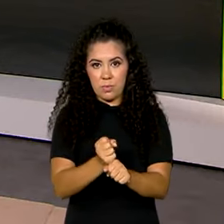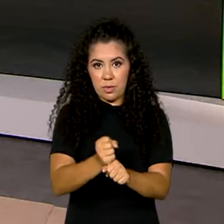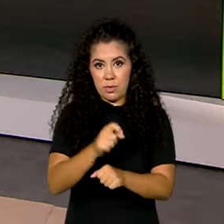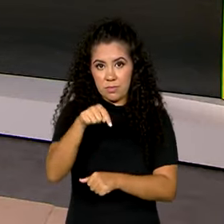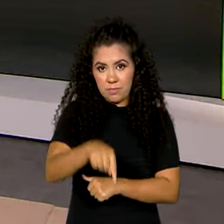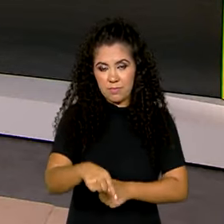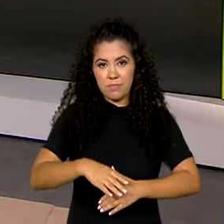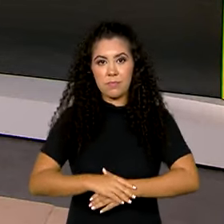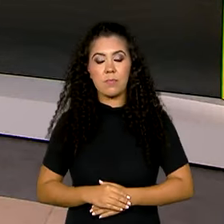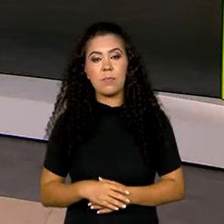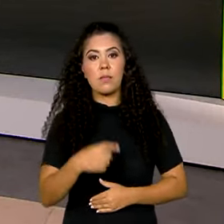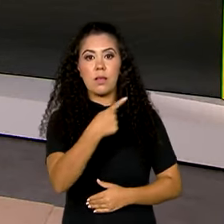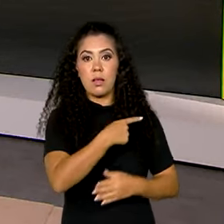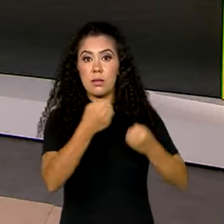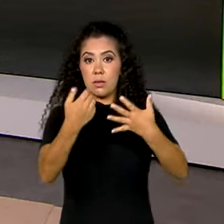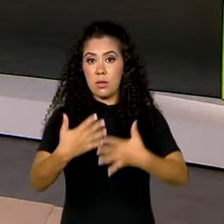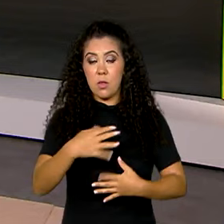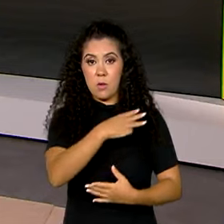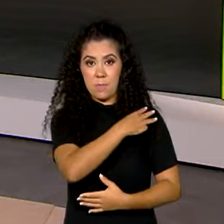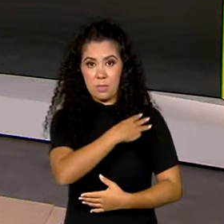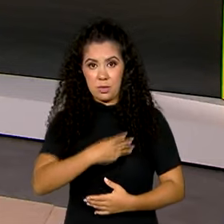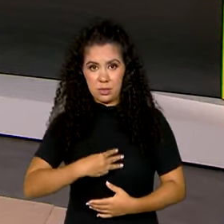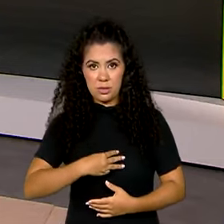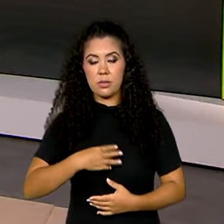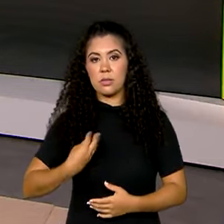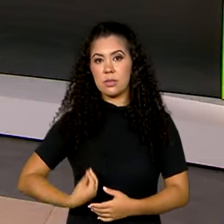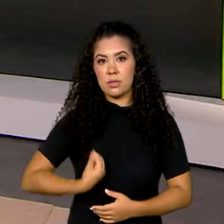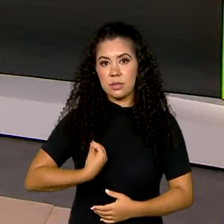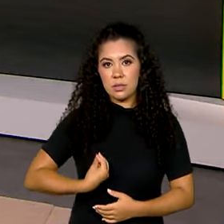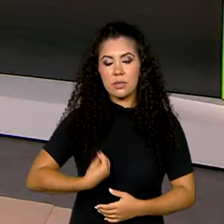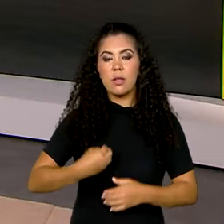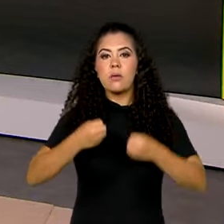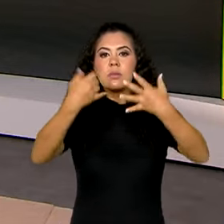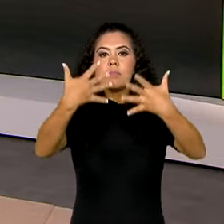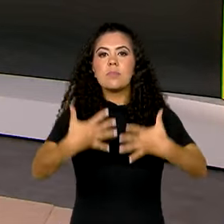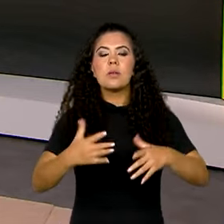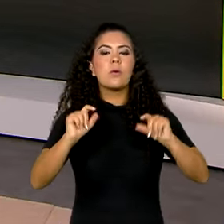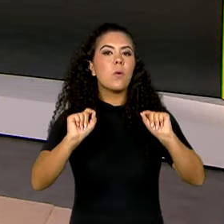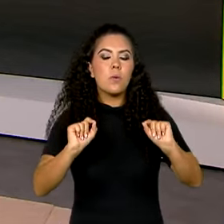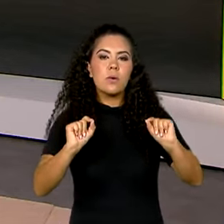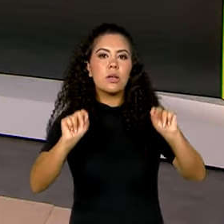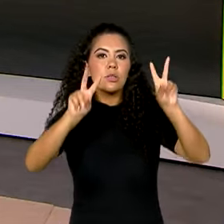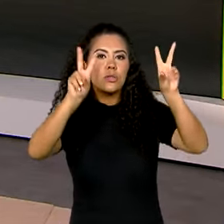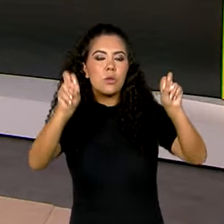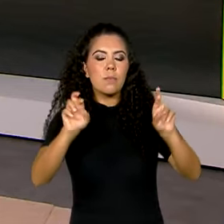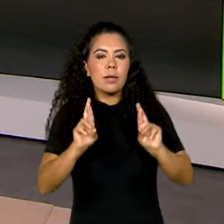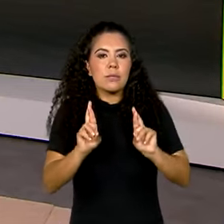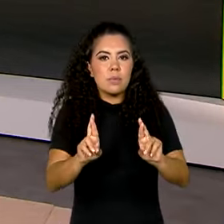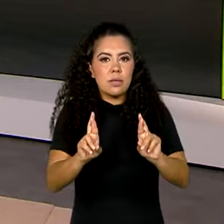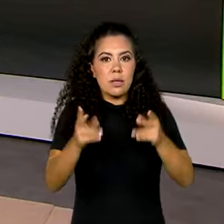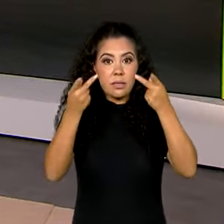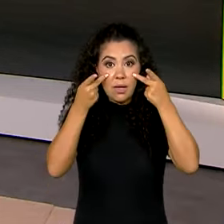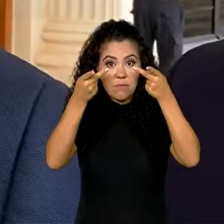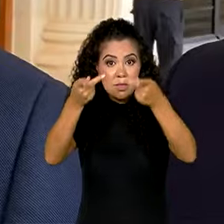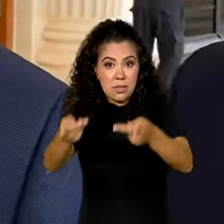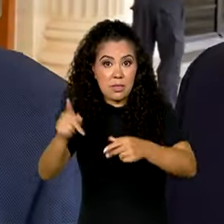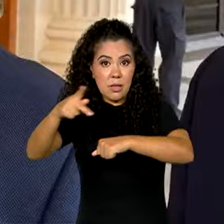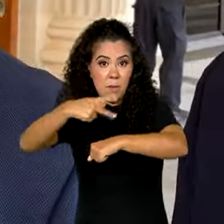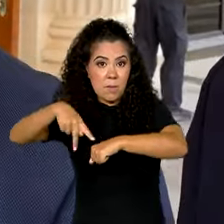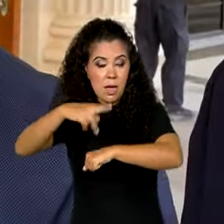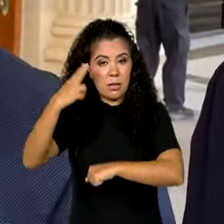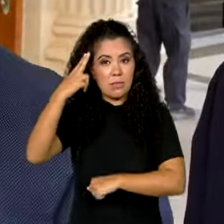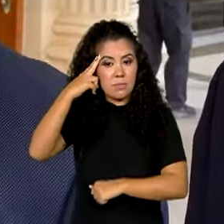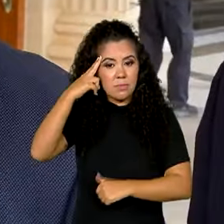os ministros que estão na comitiva brasileira falaram sobre a expectativa para a visita à Arábia Saudita.